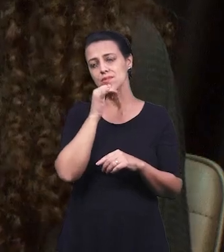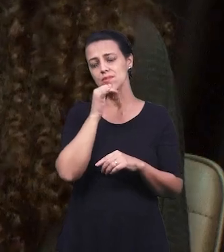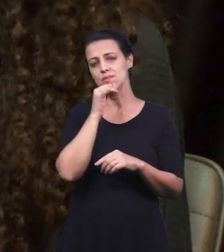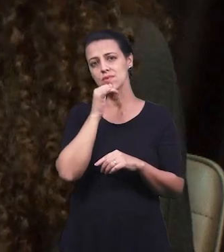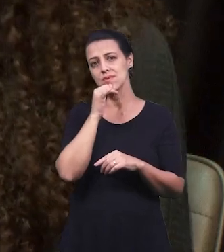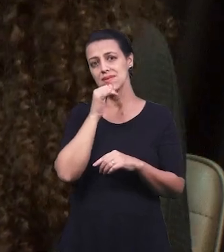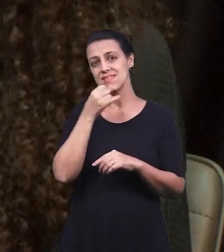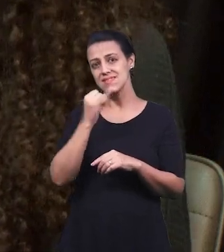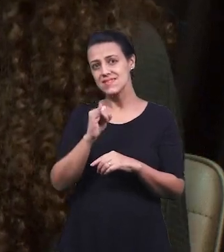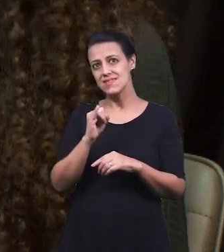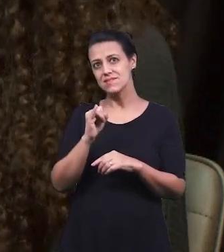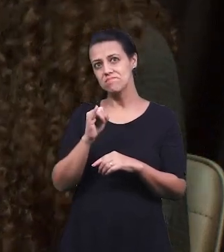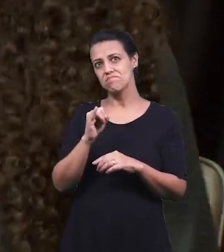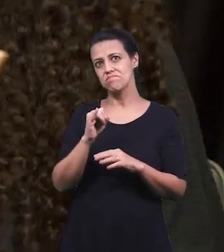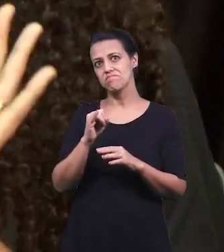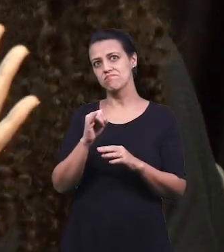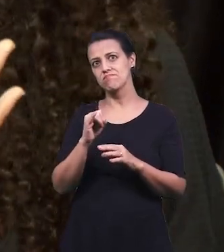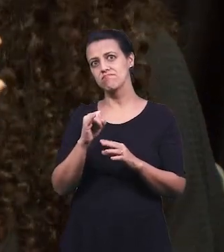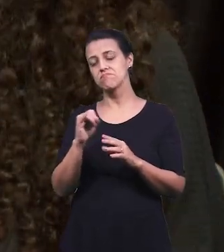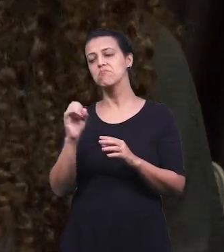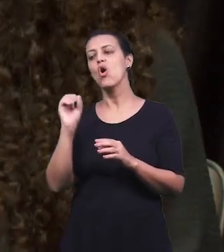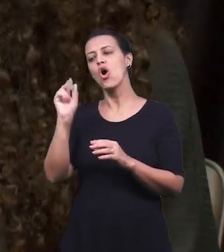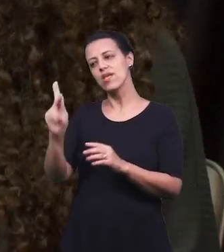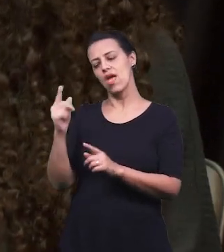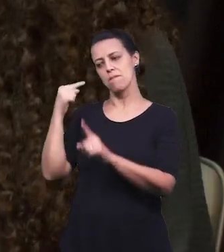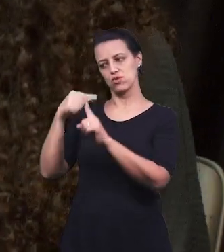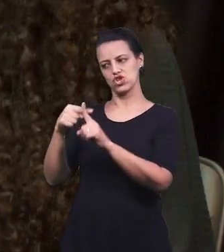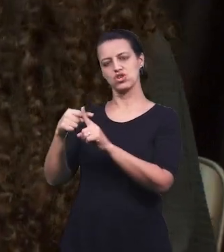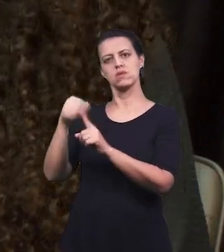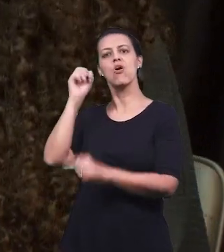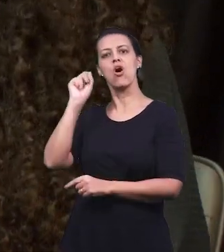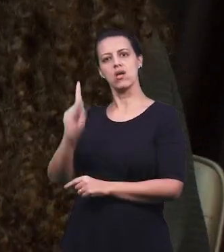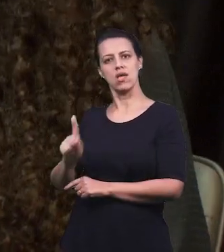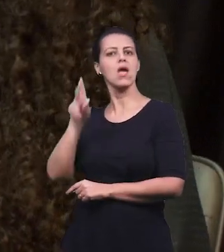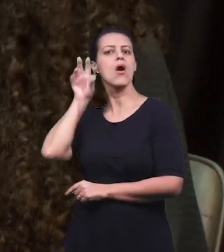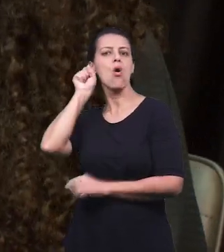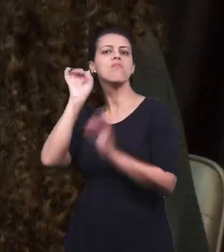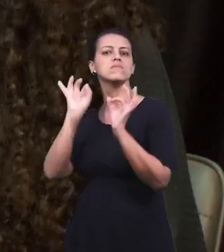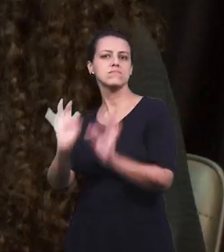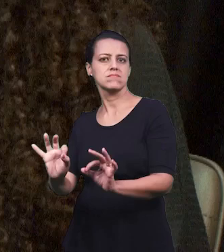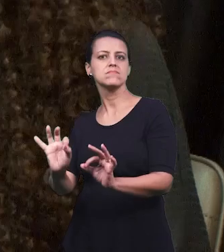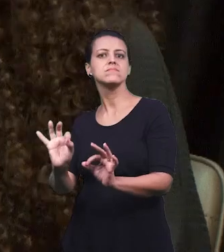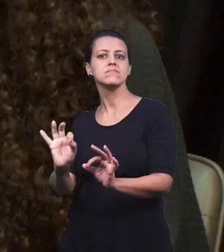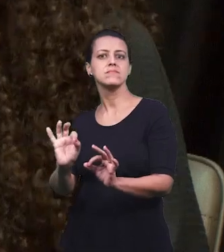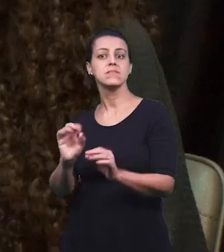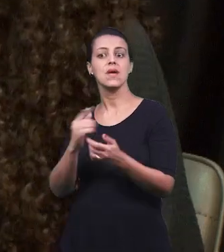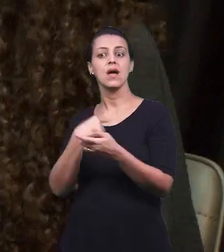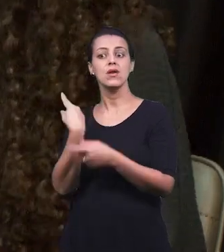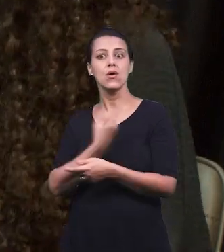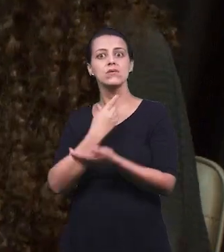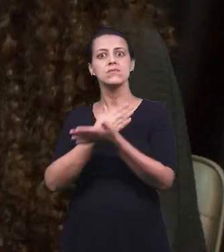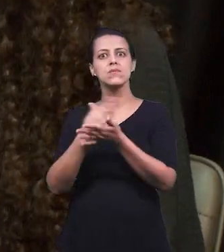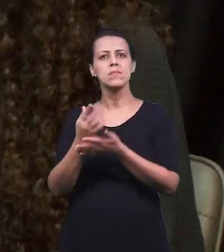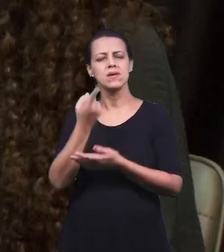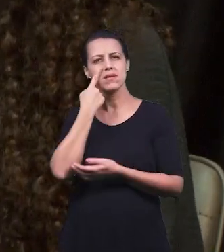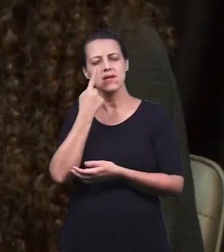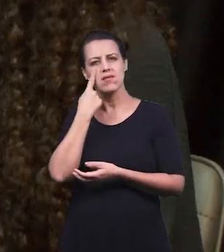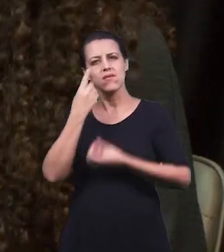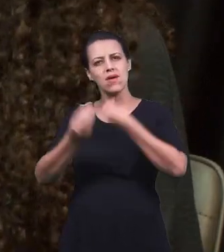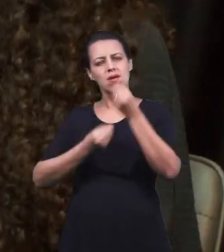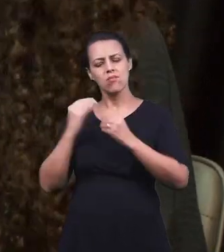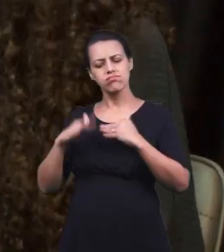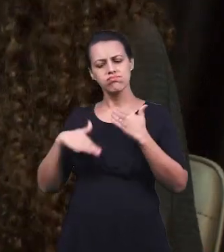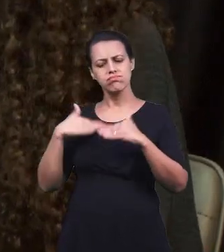como positivo, tá ouvindo, tudo normal. Então, aí a gente começa a acompanhar o desenvolvimento auditivo e o desenvolvimento de